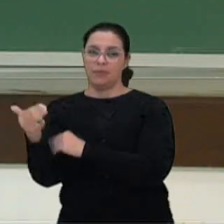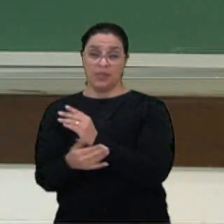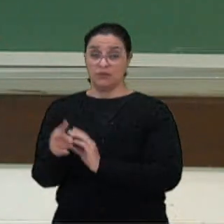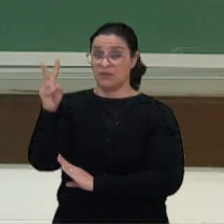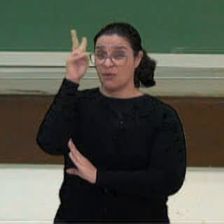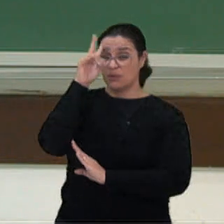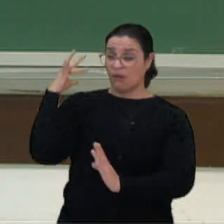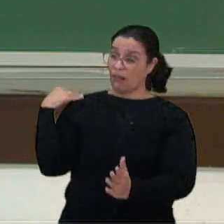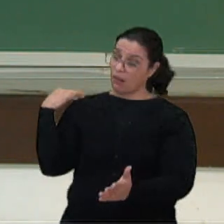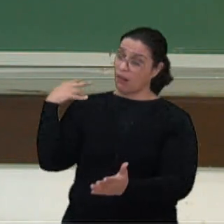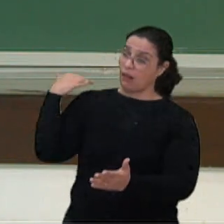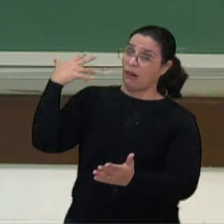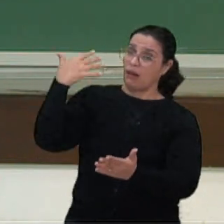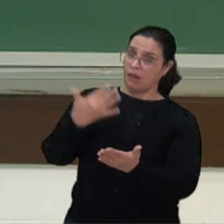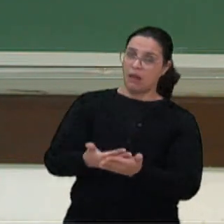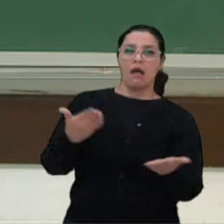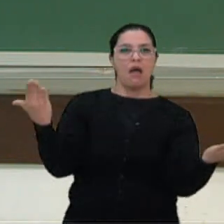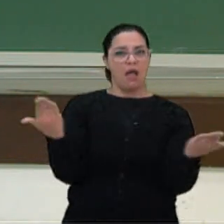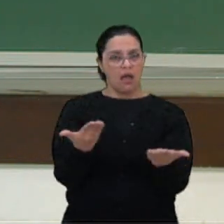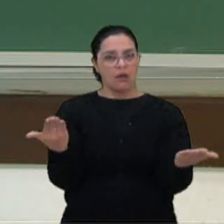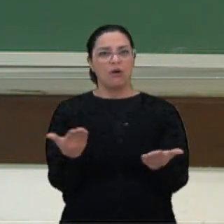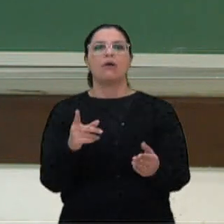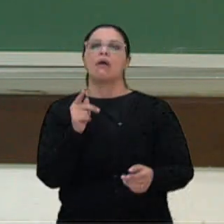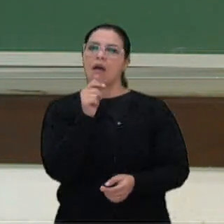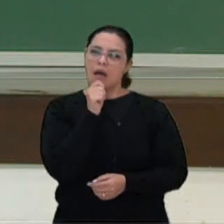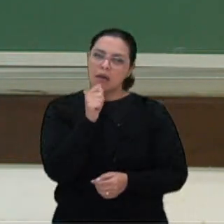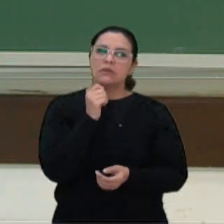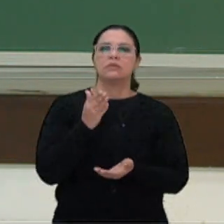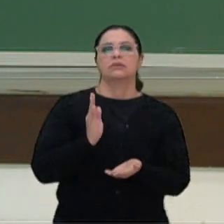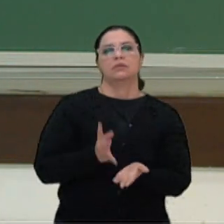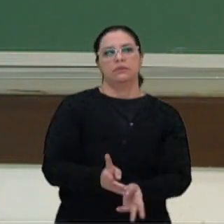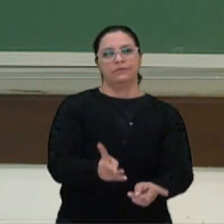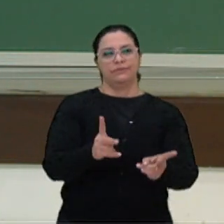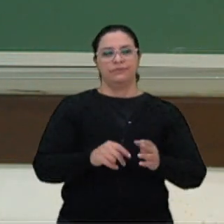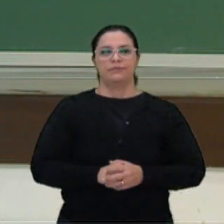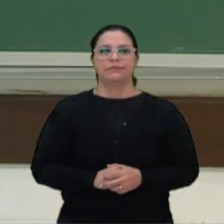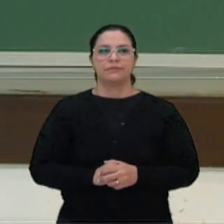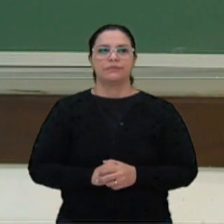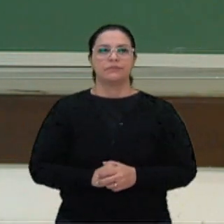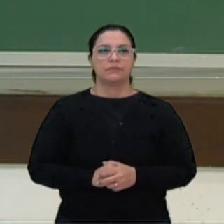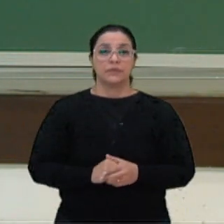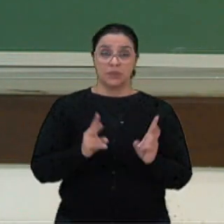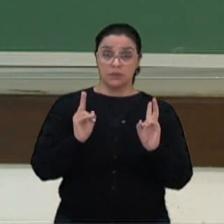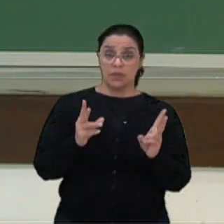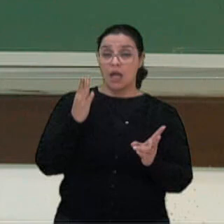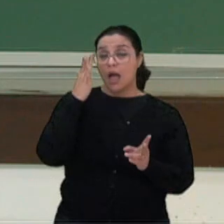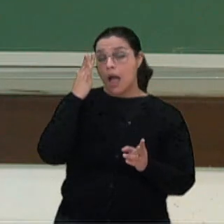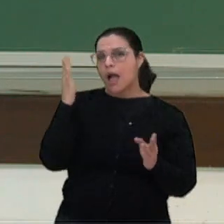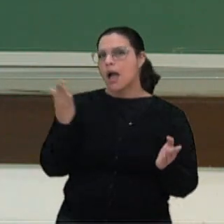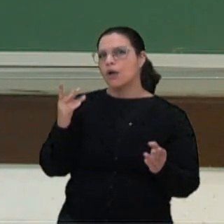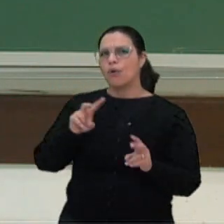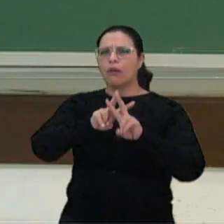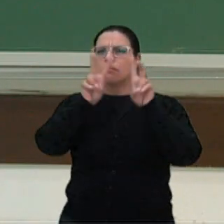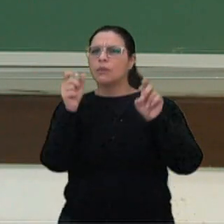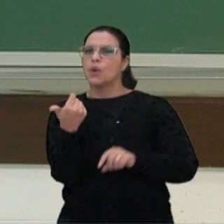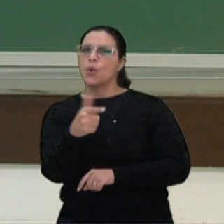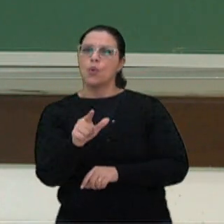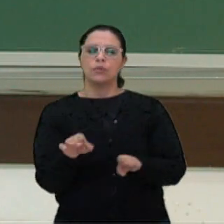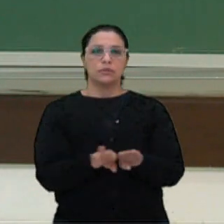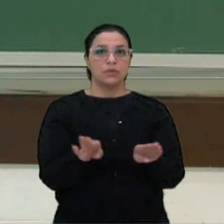historicamente isso aconteceu e ainda hoje esse processo acontece, né? Continuando lá, outro